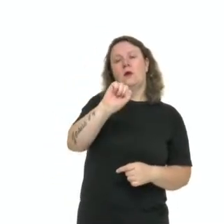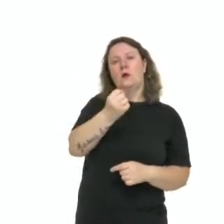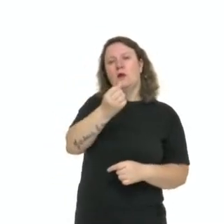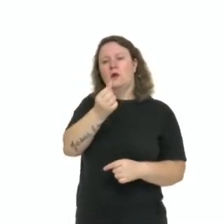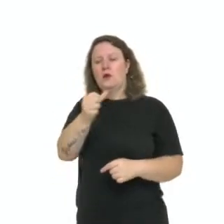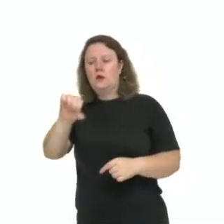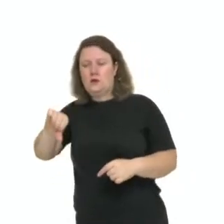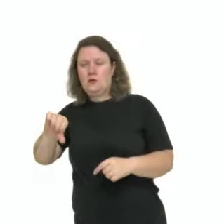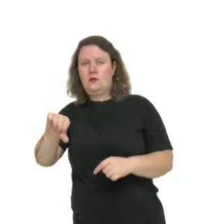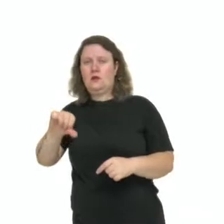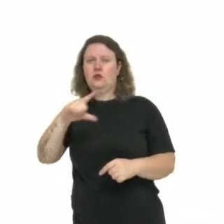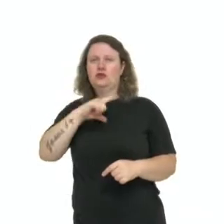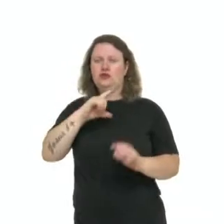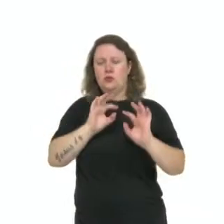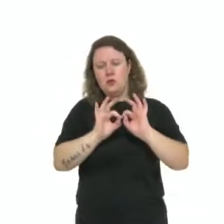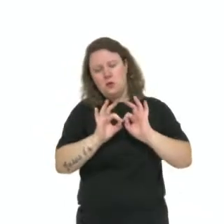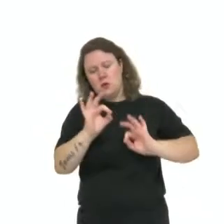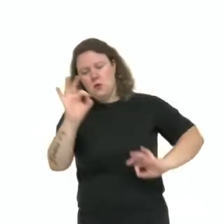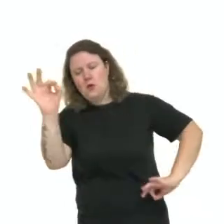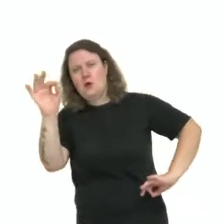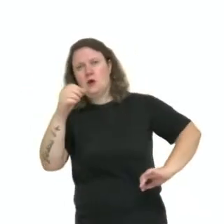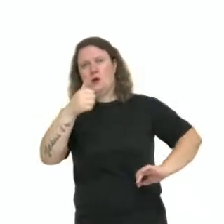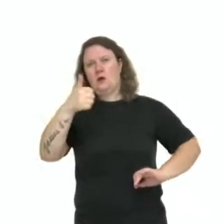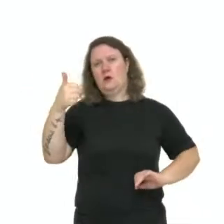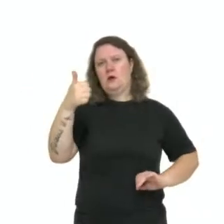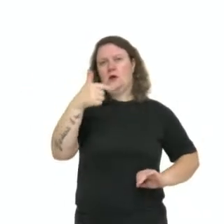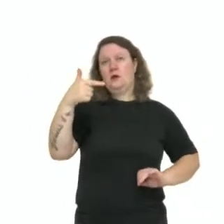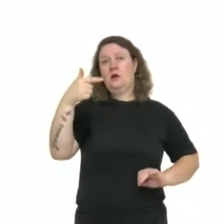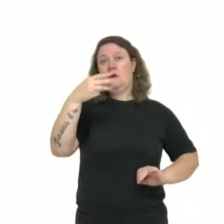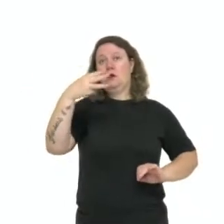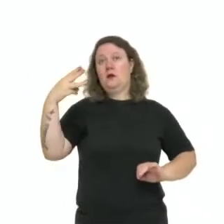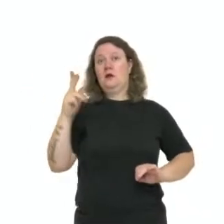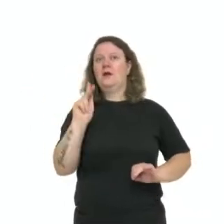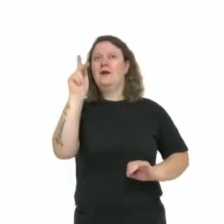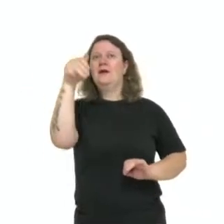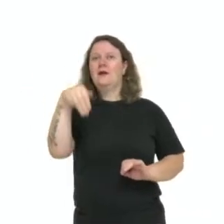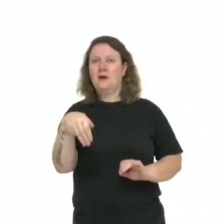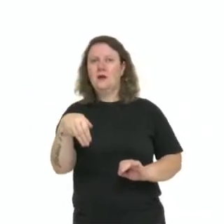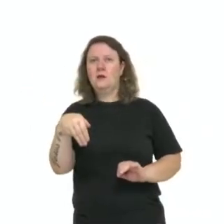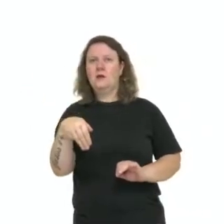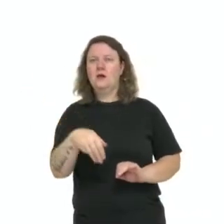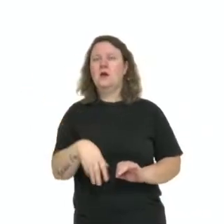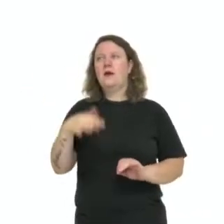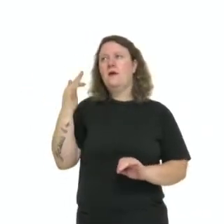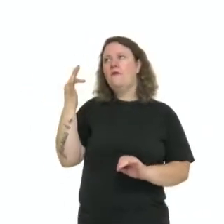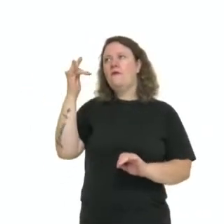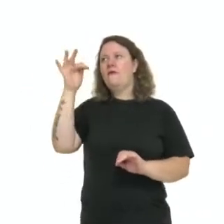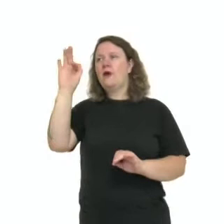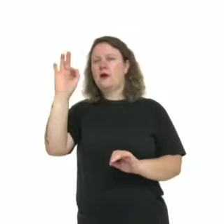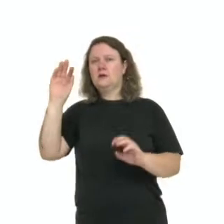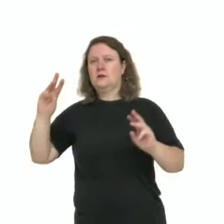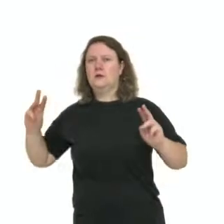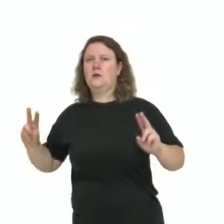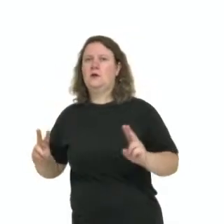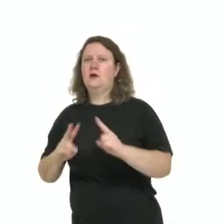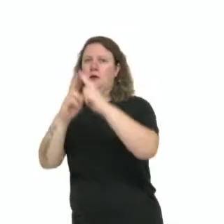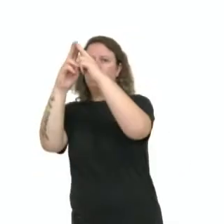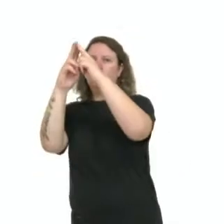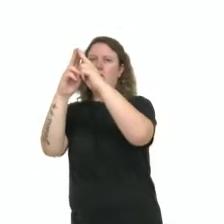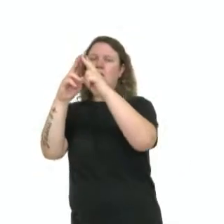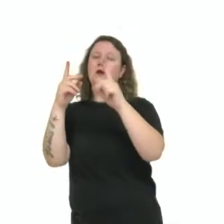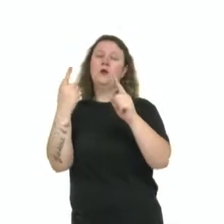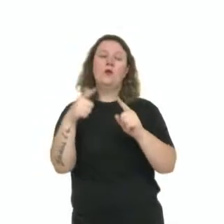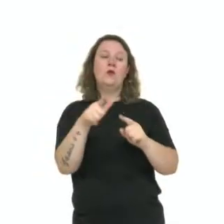e tinha uma distância de 123 quilômetros entre Paris e Rouen, uma outra cidade.